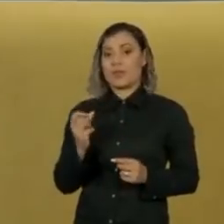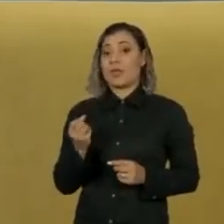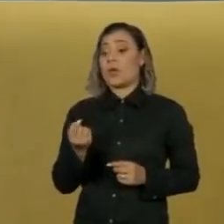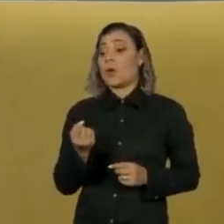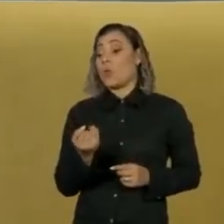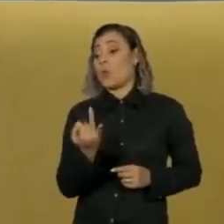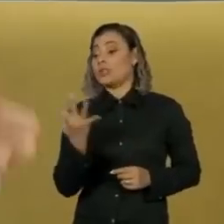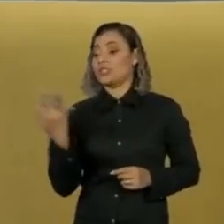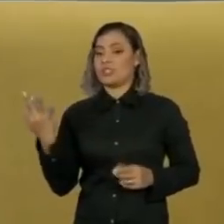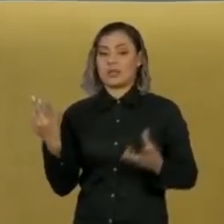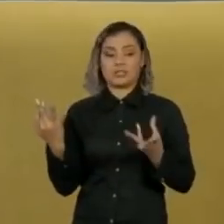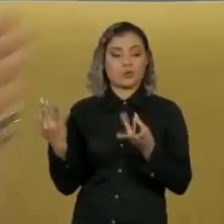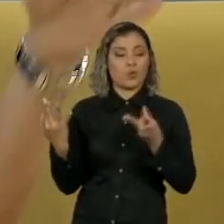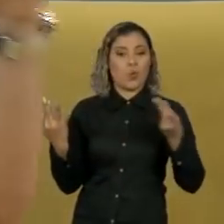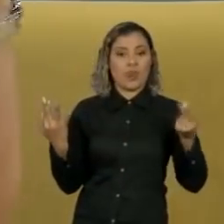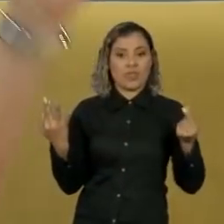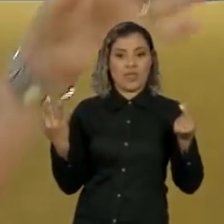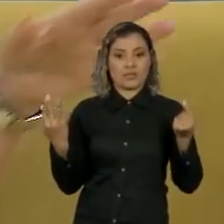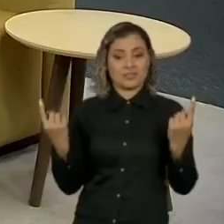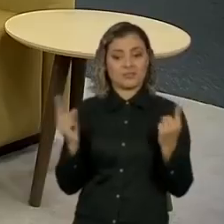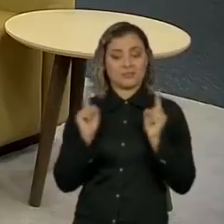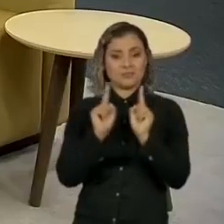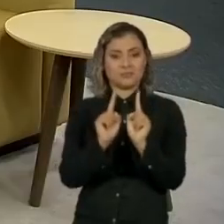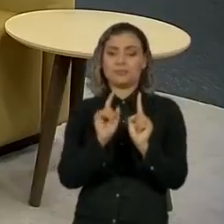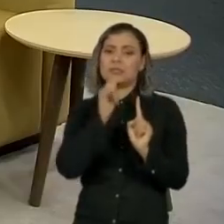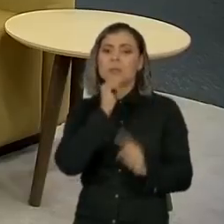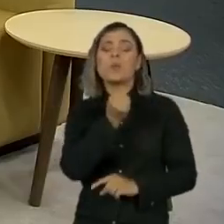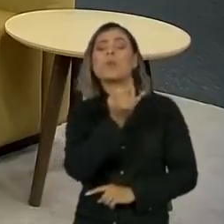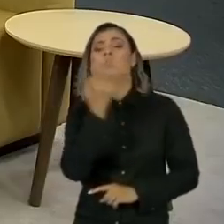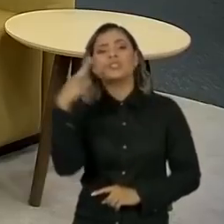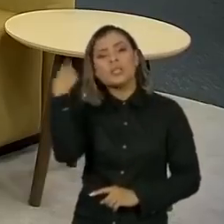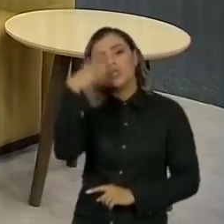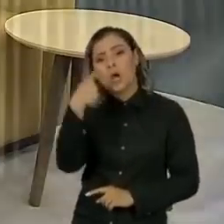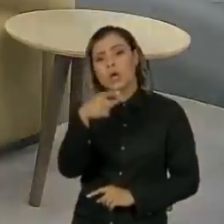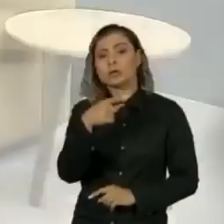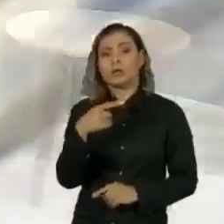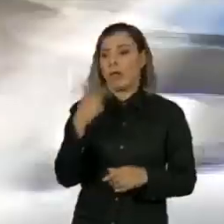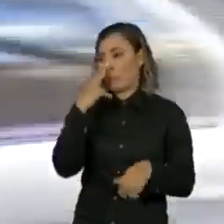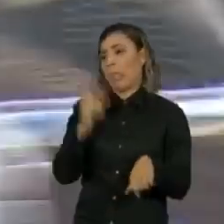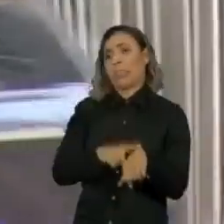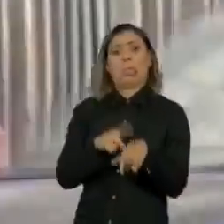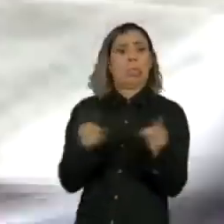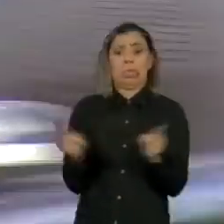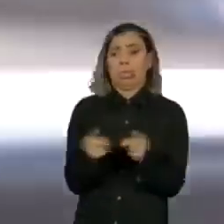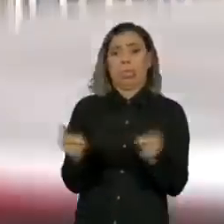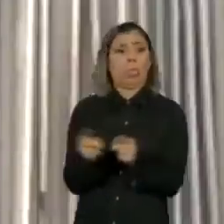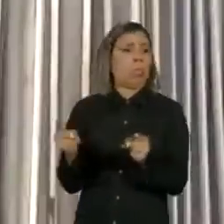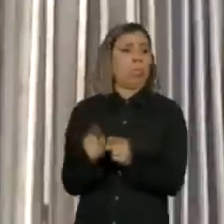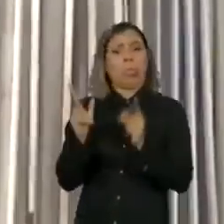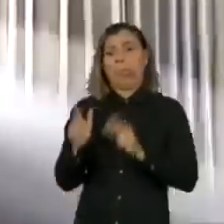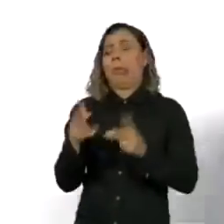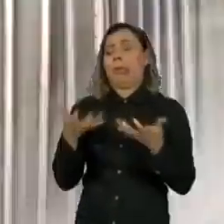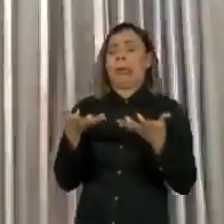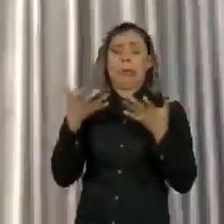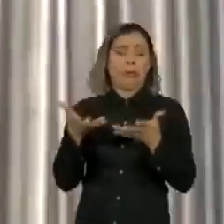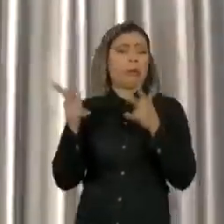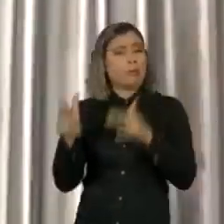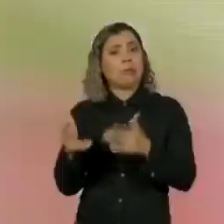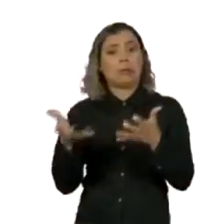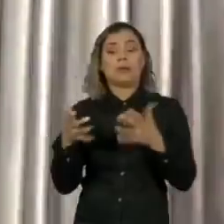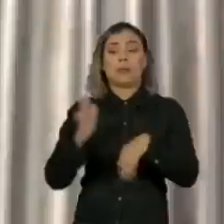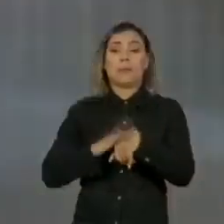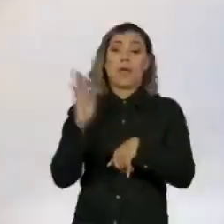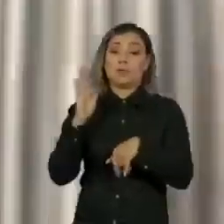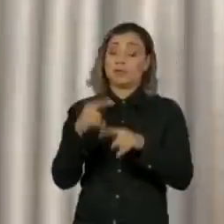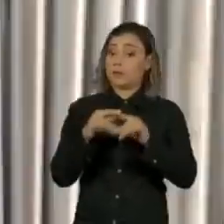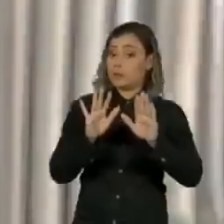quantidade e qualidade. A quantidade é muito óbvio. Todo mundo está reclamando que dorme menos, que não tem tempo para dormir, que gostaria de dormir mais,